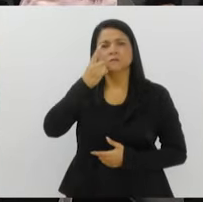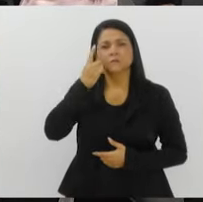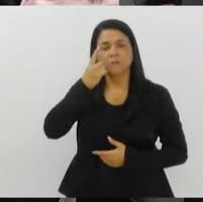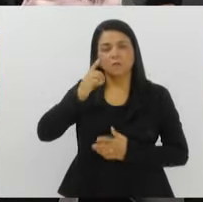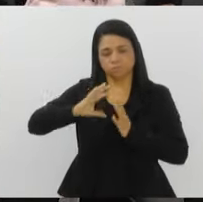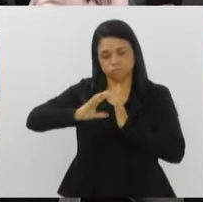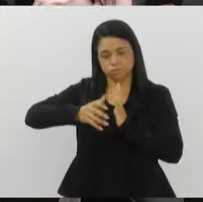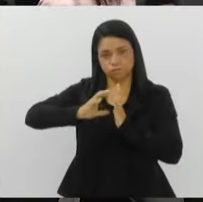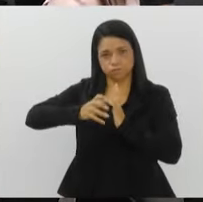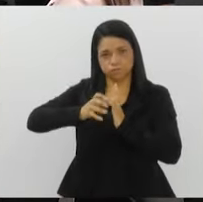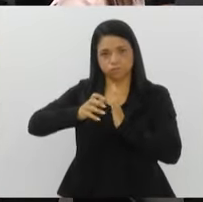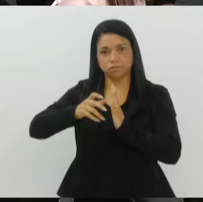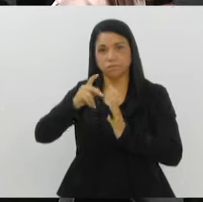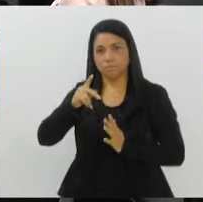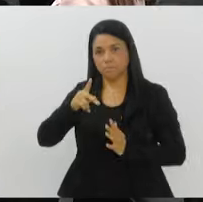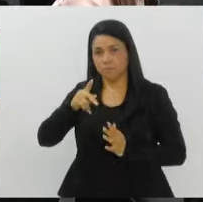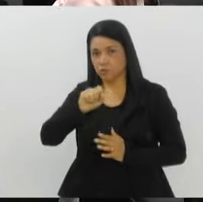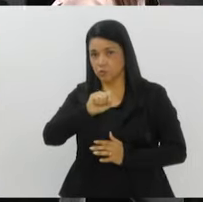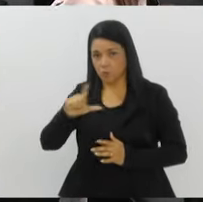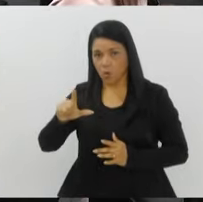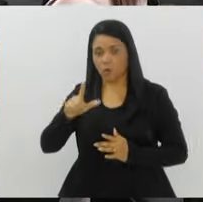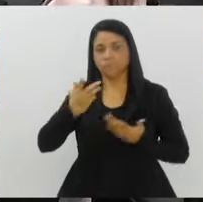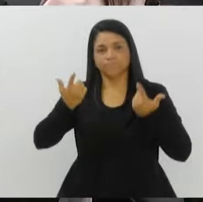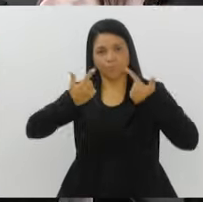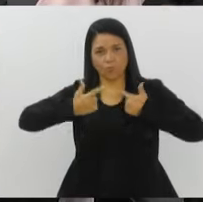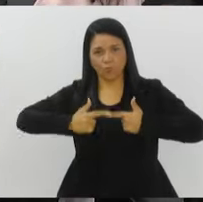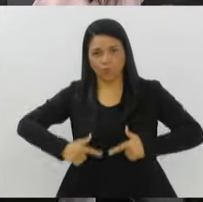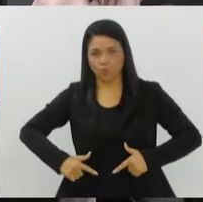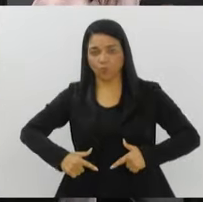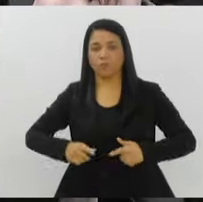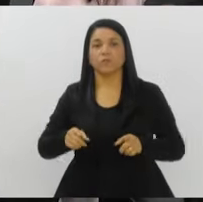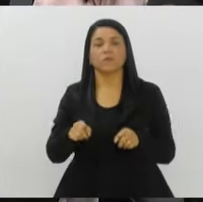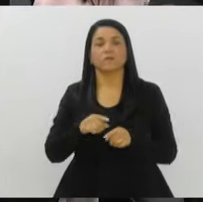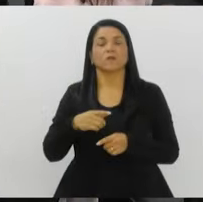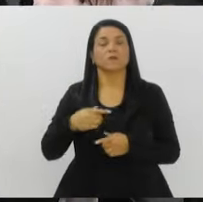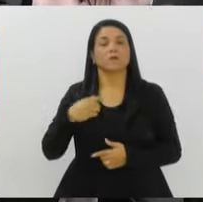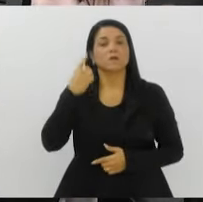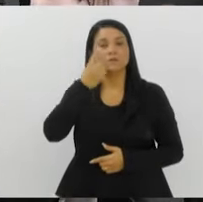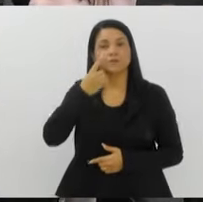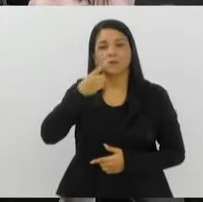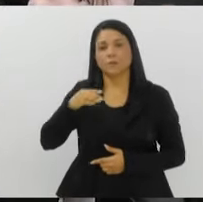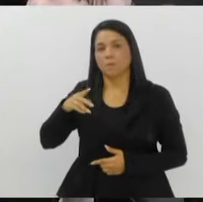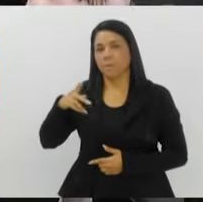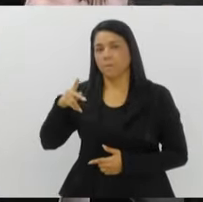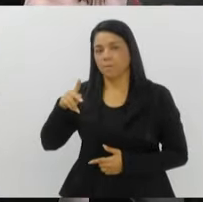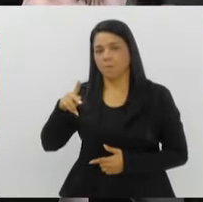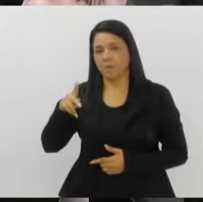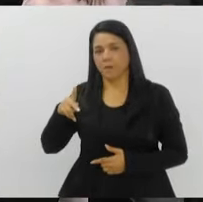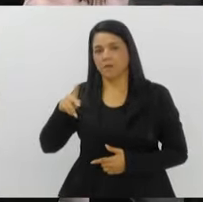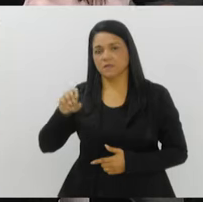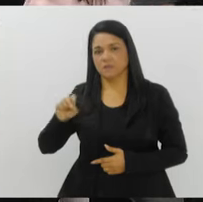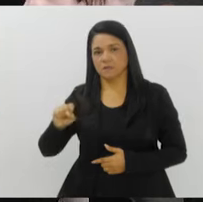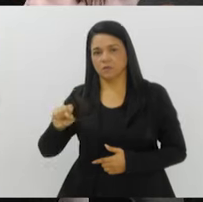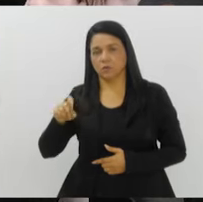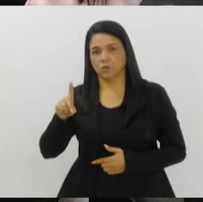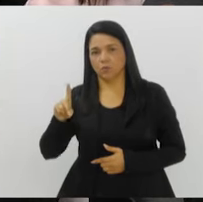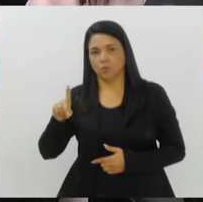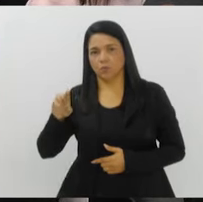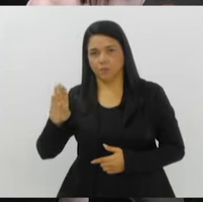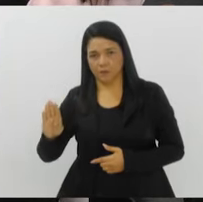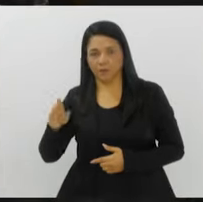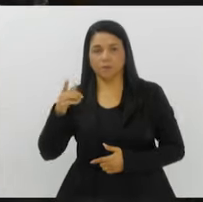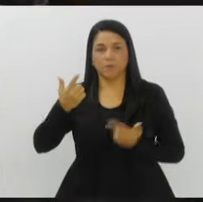PSOL se abstém. Abstenção. Deputada do PCdoB se abstém.